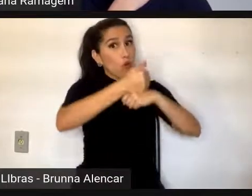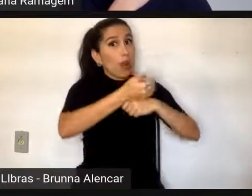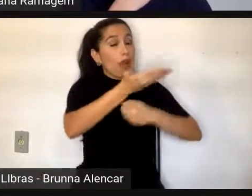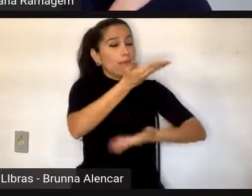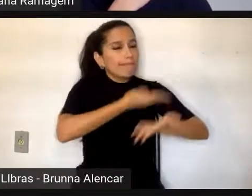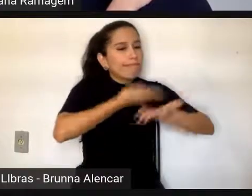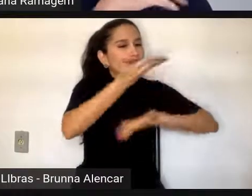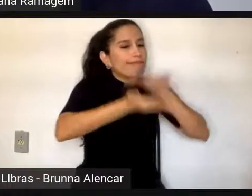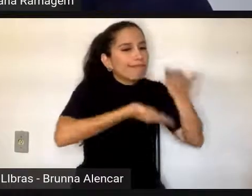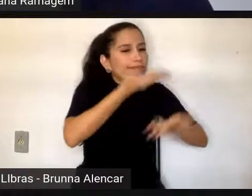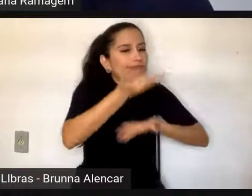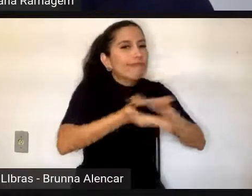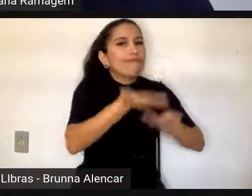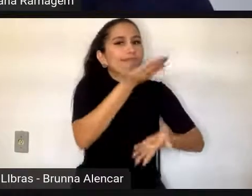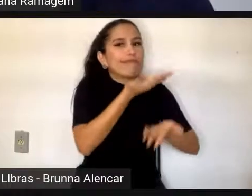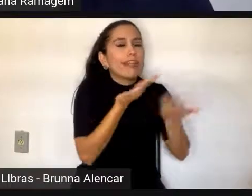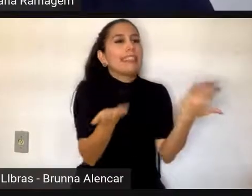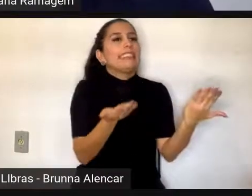mental.